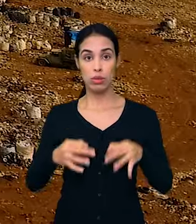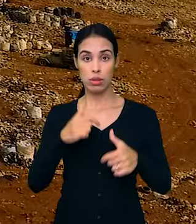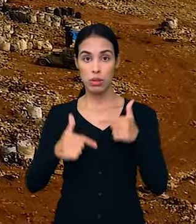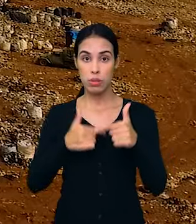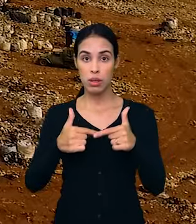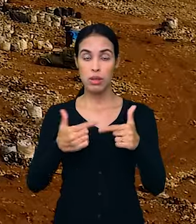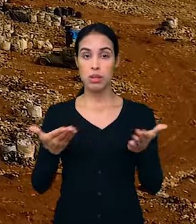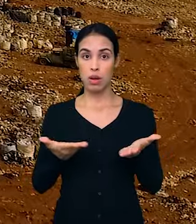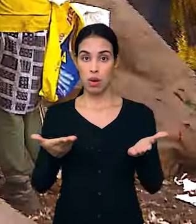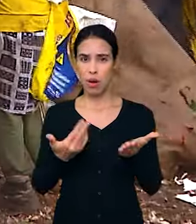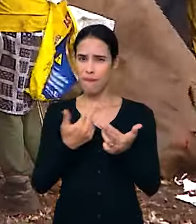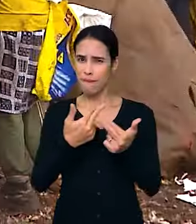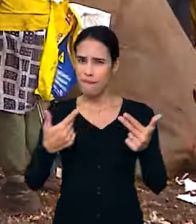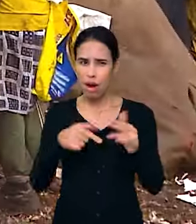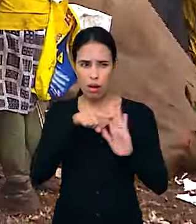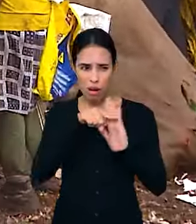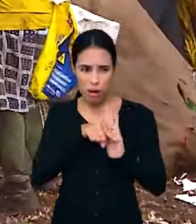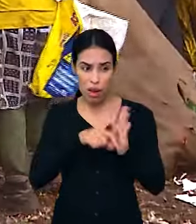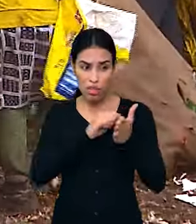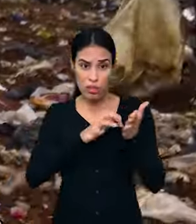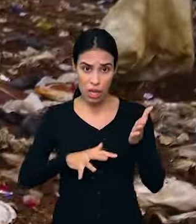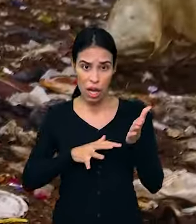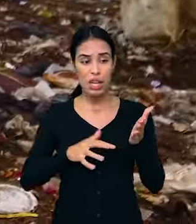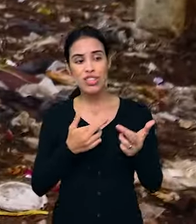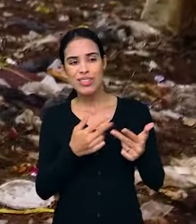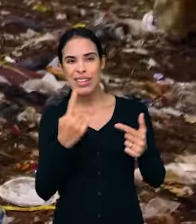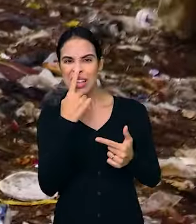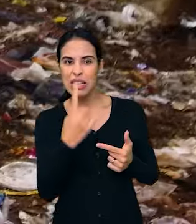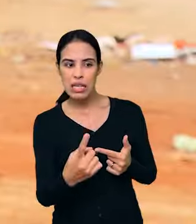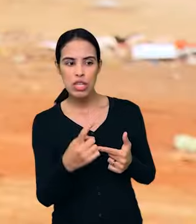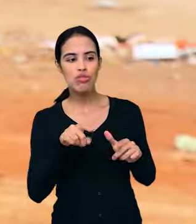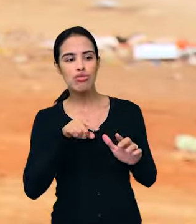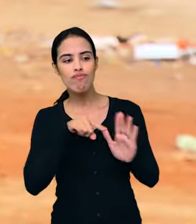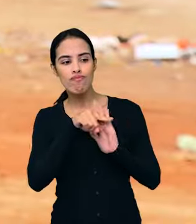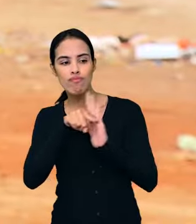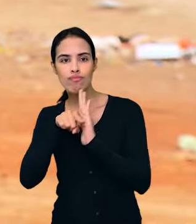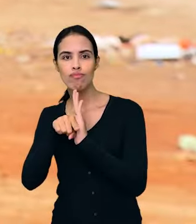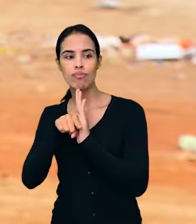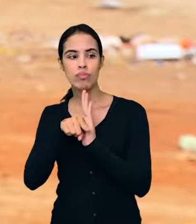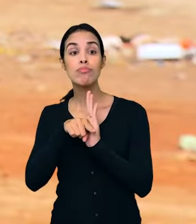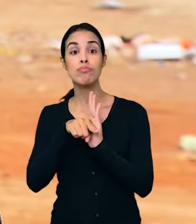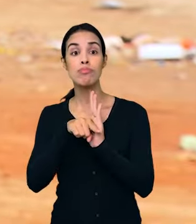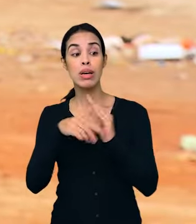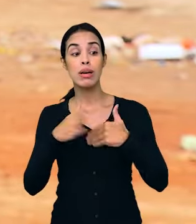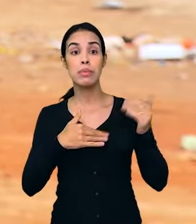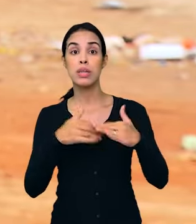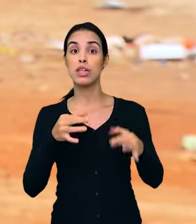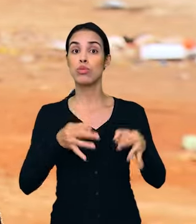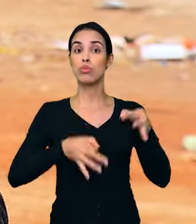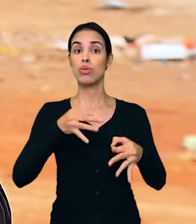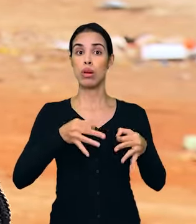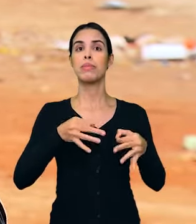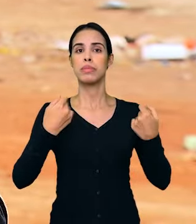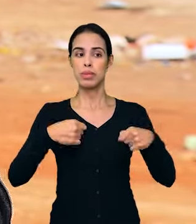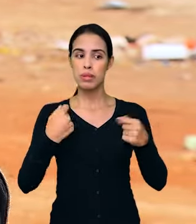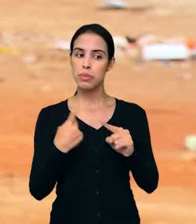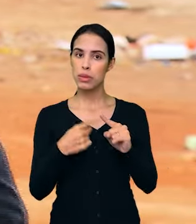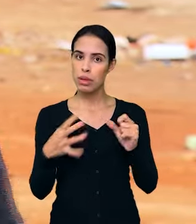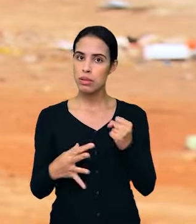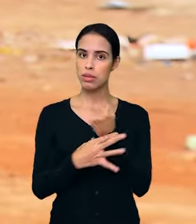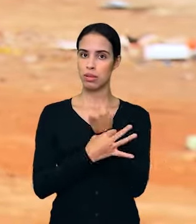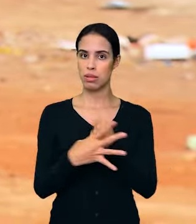Justiça Trabalhista vai julgar a ação sobre condições de catadores em aterro sanitário. A competência foi reconhecida por se tratar de saúde